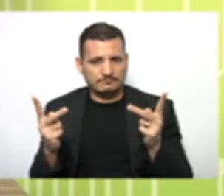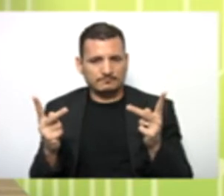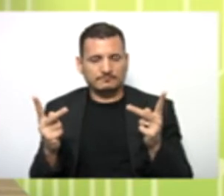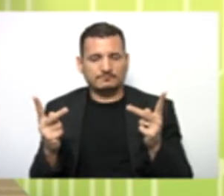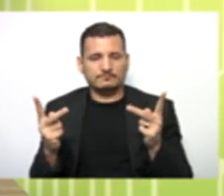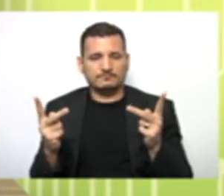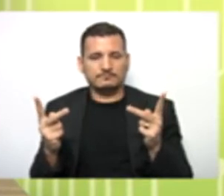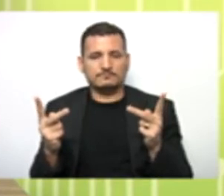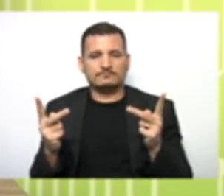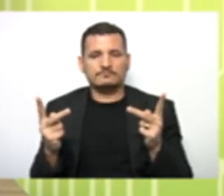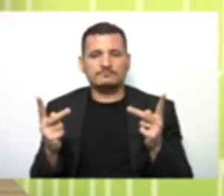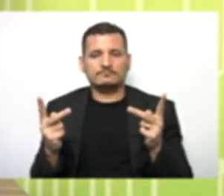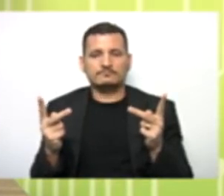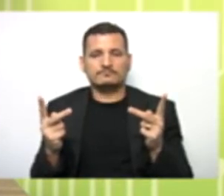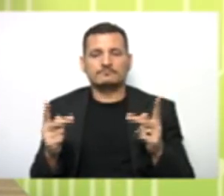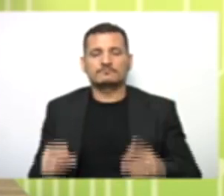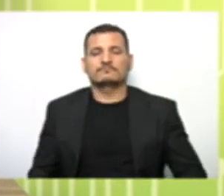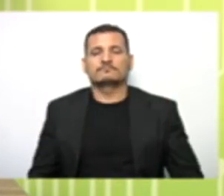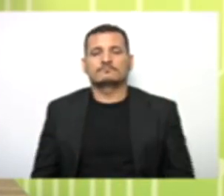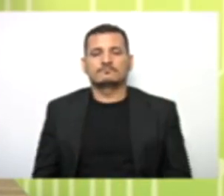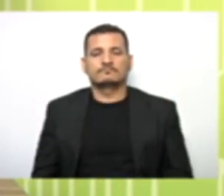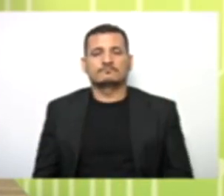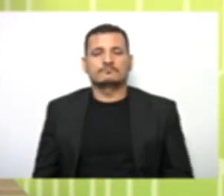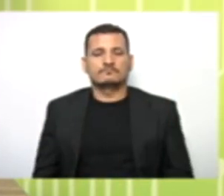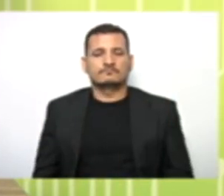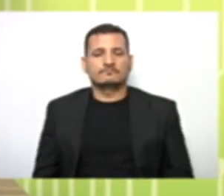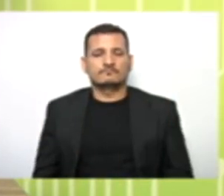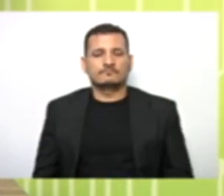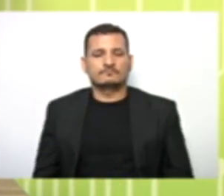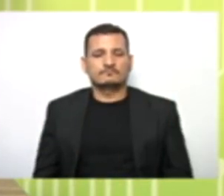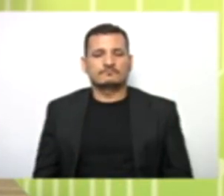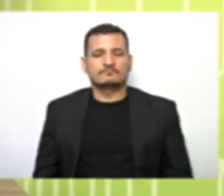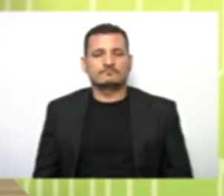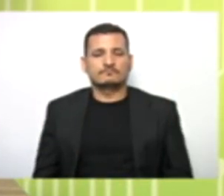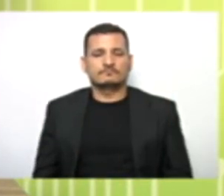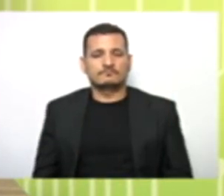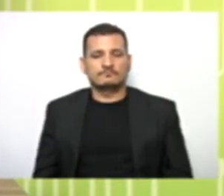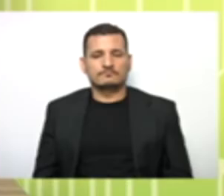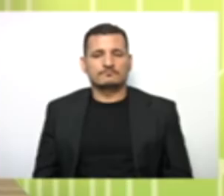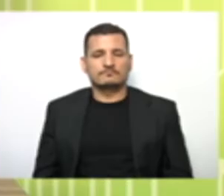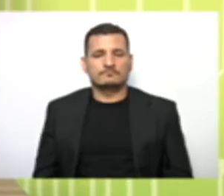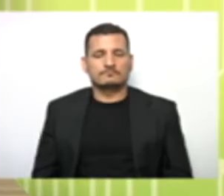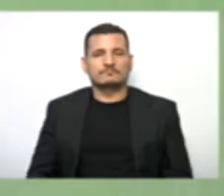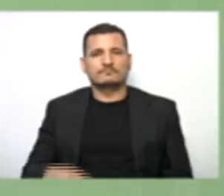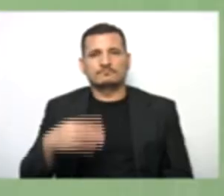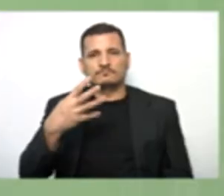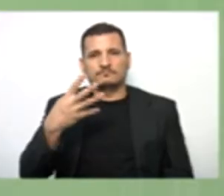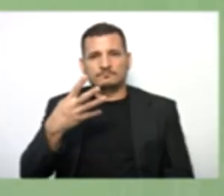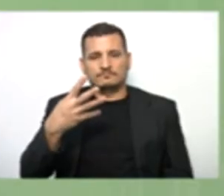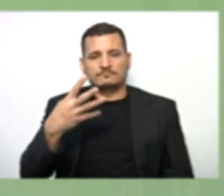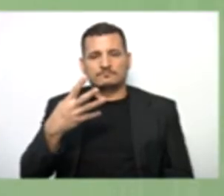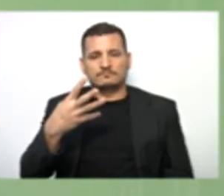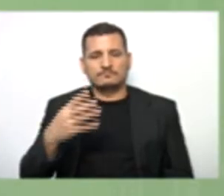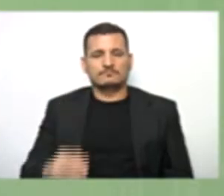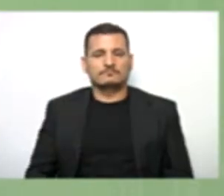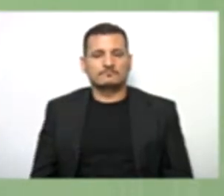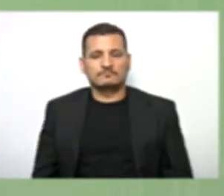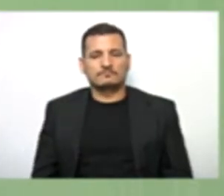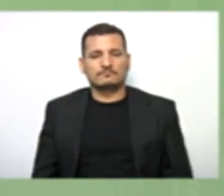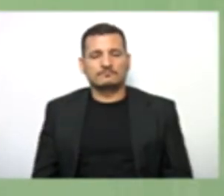ao hardware gerenciado pelo sistema operacional. Ok? Isso. Vamos à questão 4? Questão 4. Muito